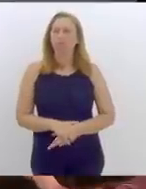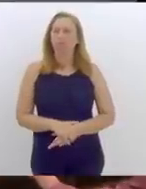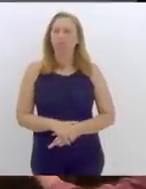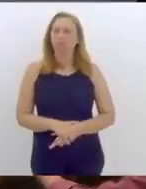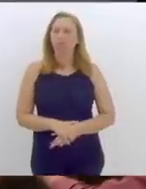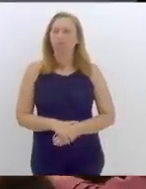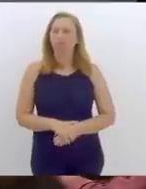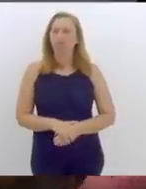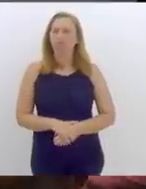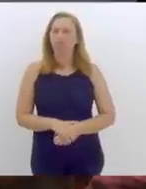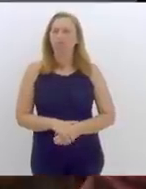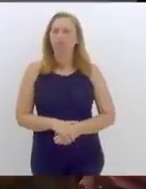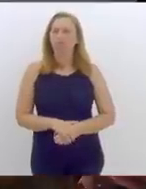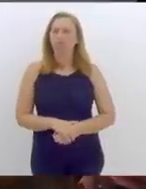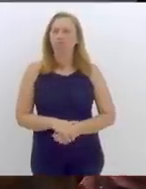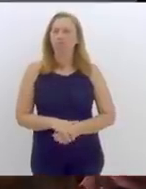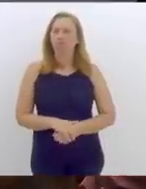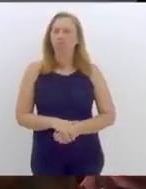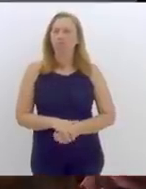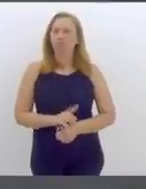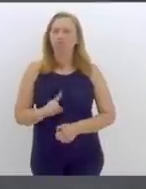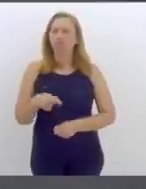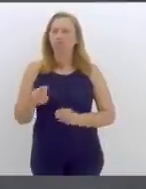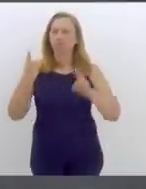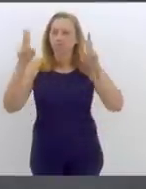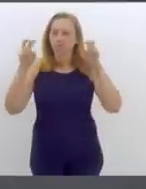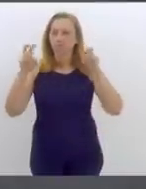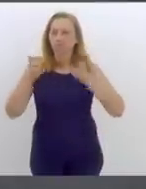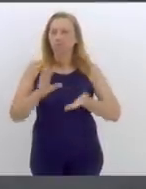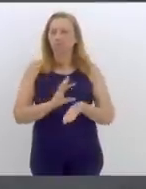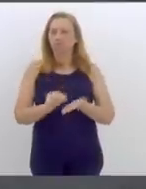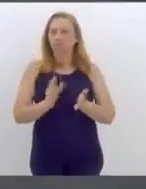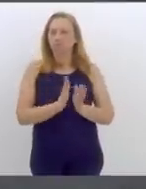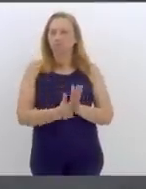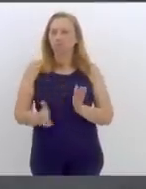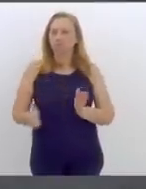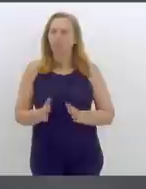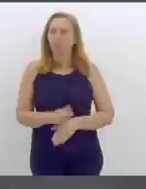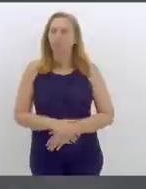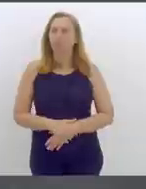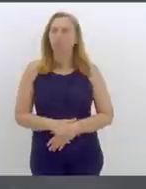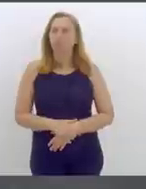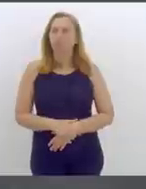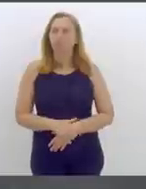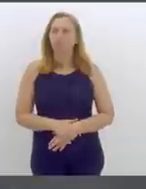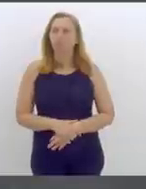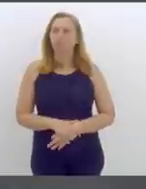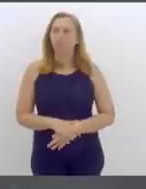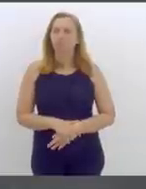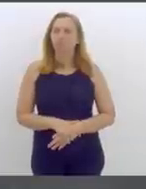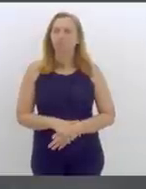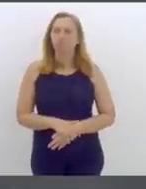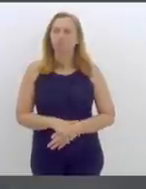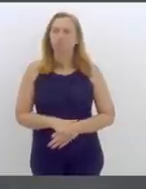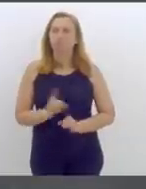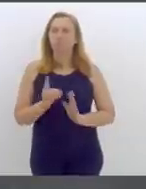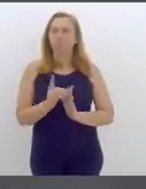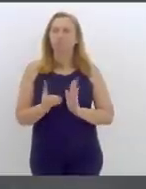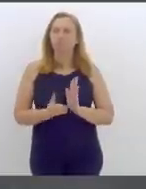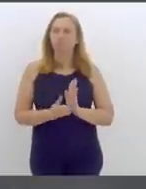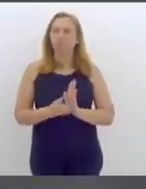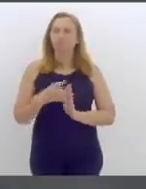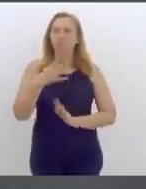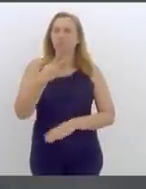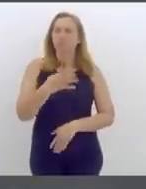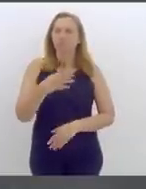Depois tem um assunto posterior da pauta mas é uma questão de ordem apenas para título de informação o decreto 45